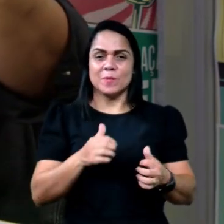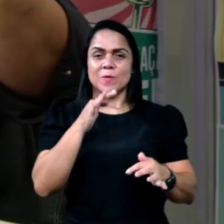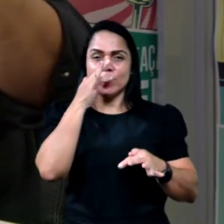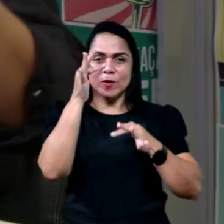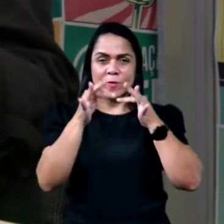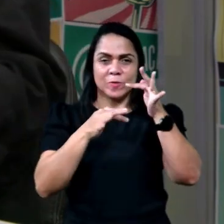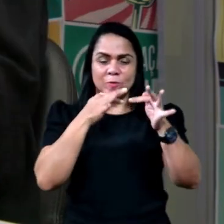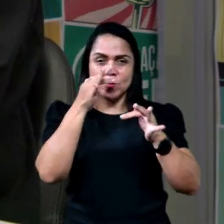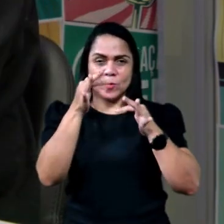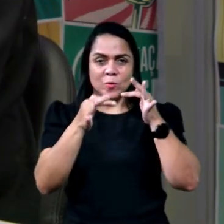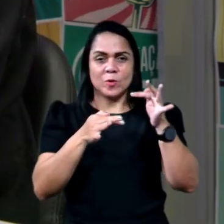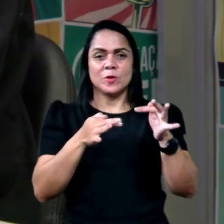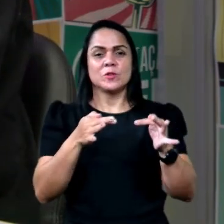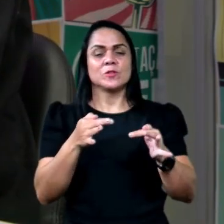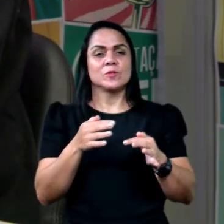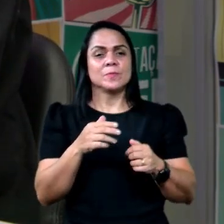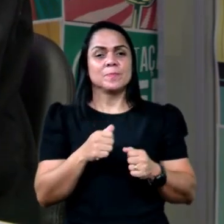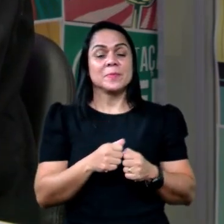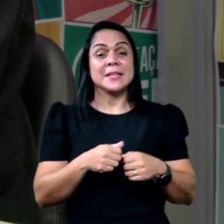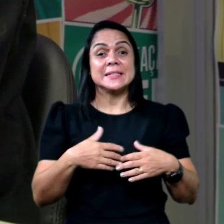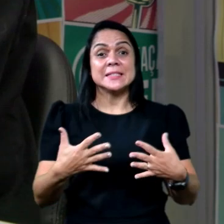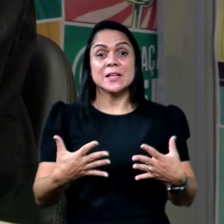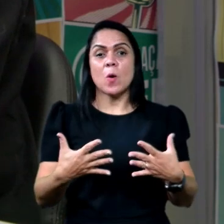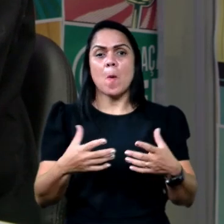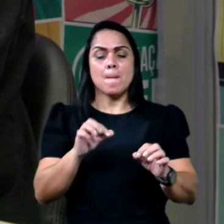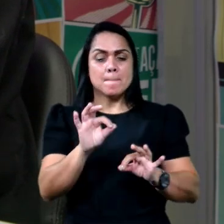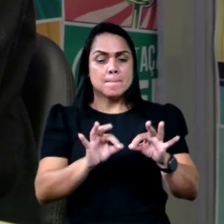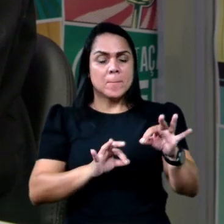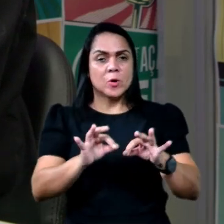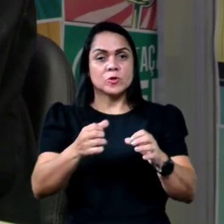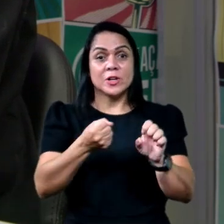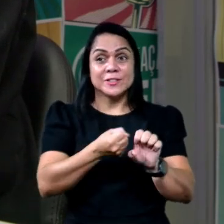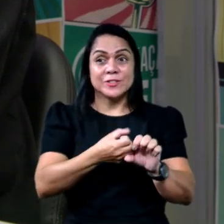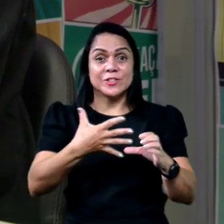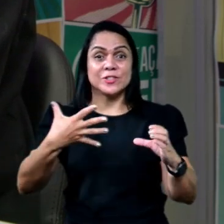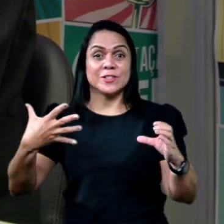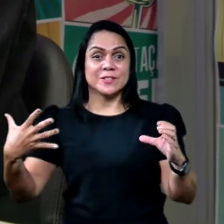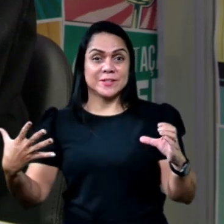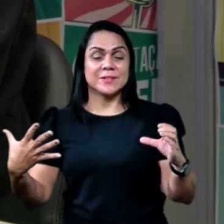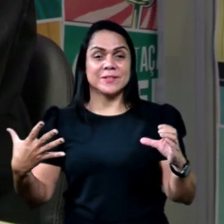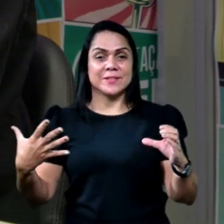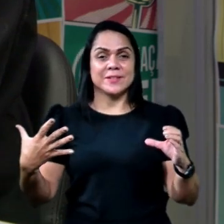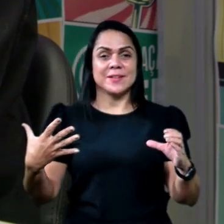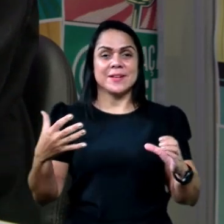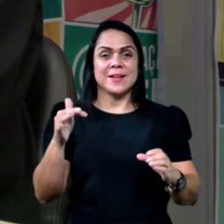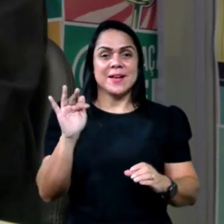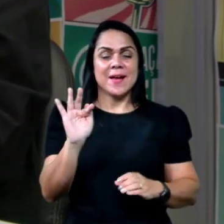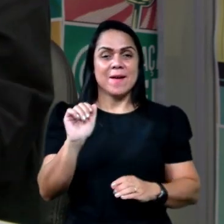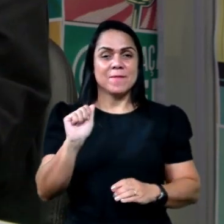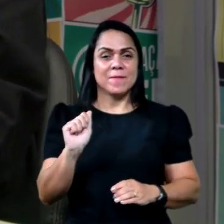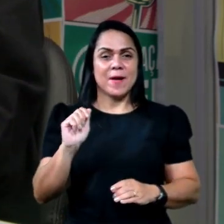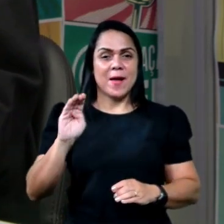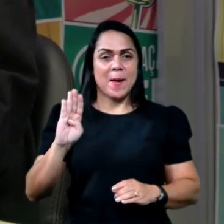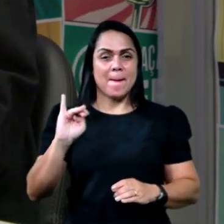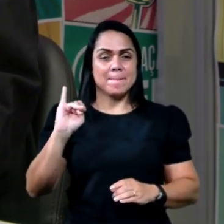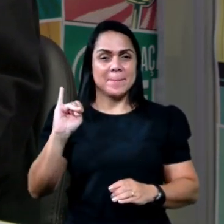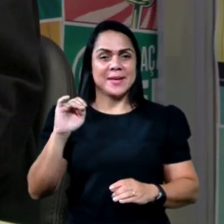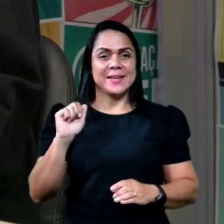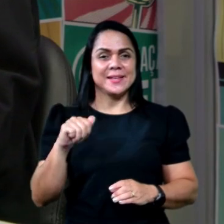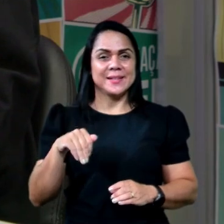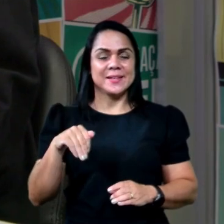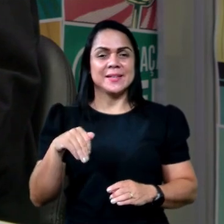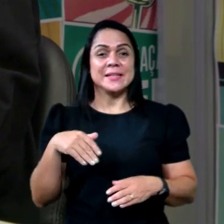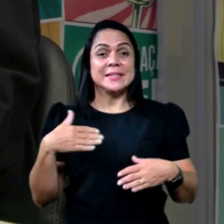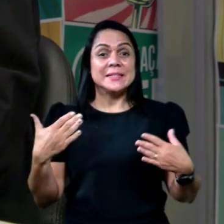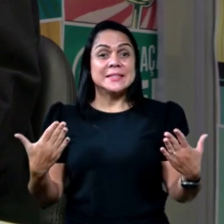algo mais. Ele virou um projeto de extensão, ele também teve no Fabim. E aí, finalmente, a gente resolveu que a gente ia ter uma horta de flores comestíveis no